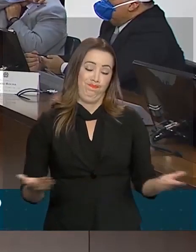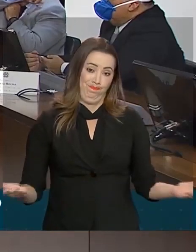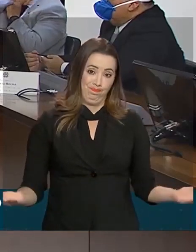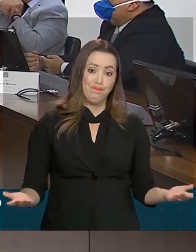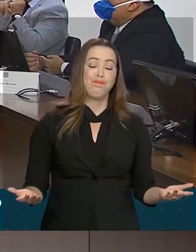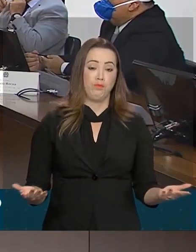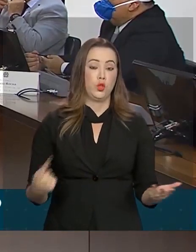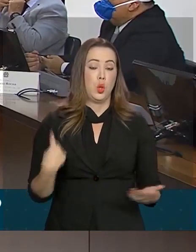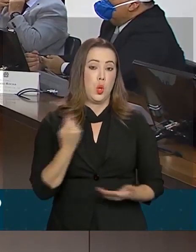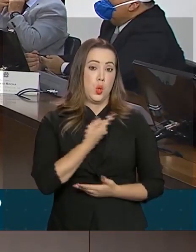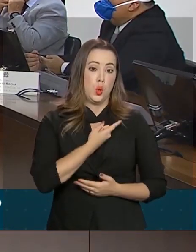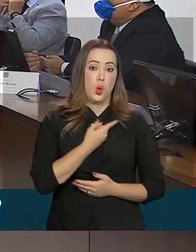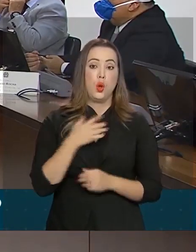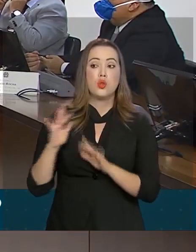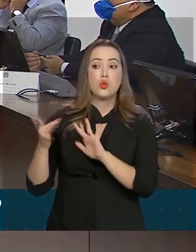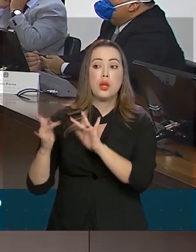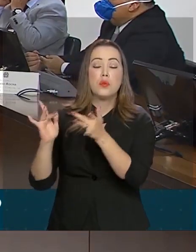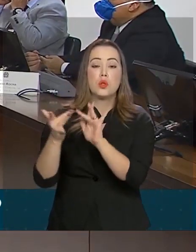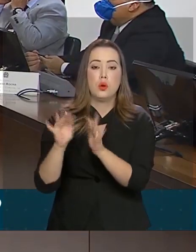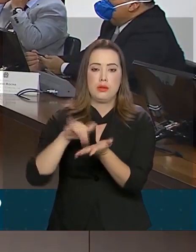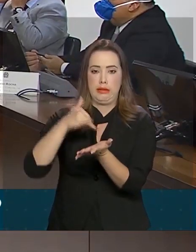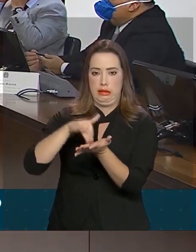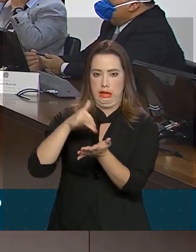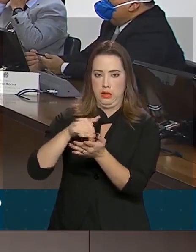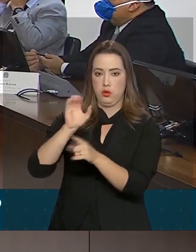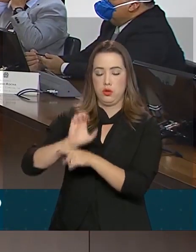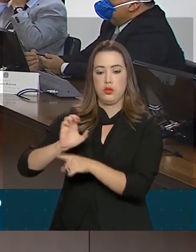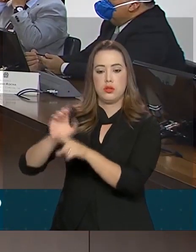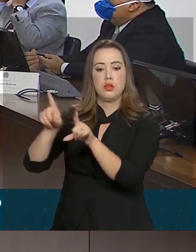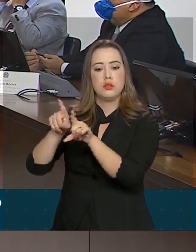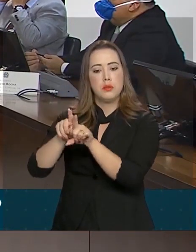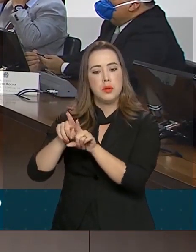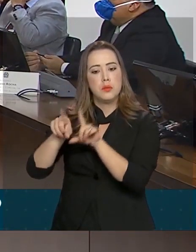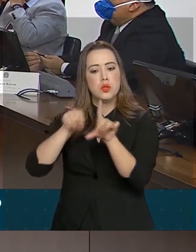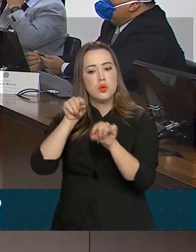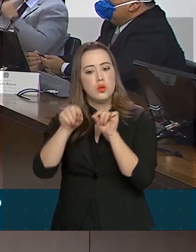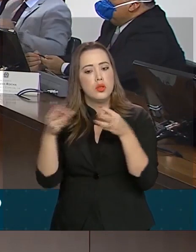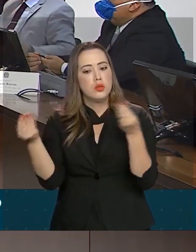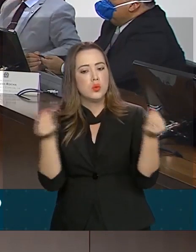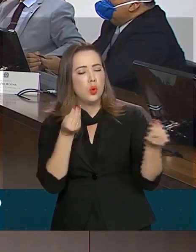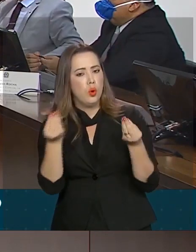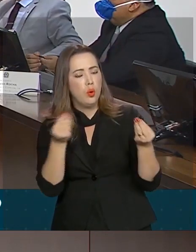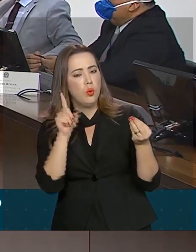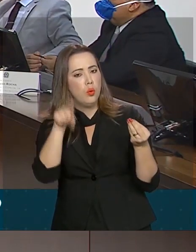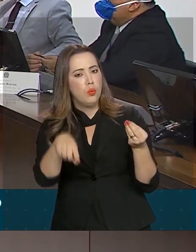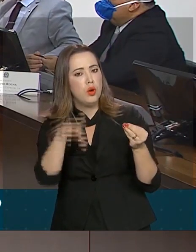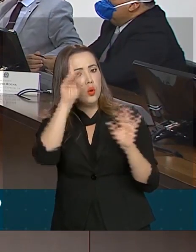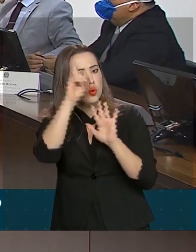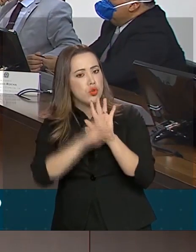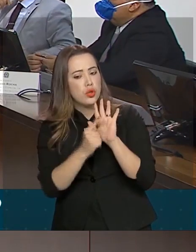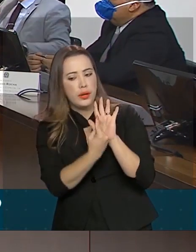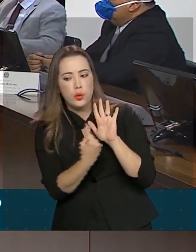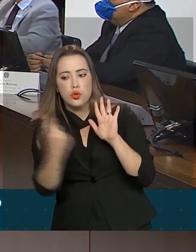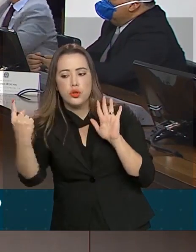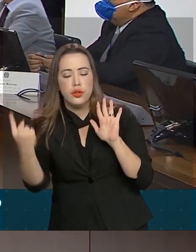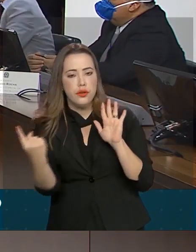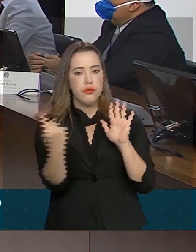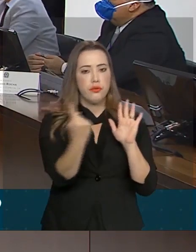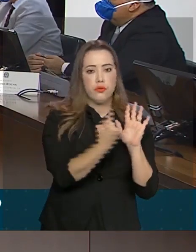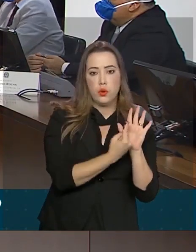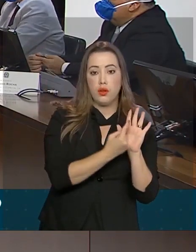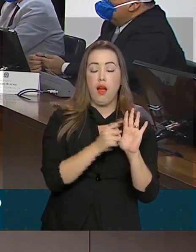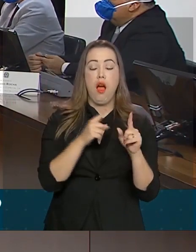Estamos em contato com o secretário de Estado também para definirmos a questão do direito de ir e vir,